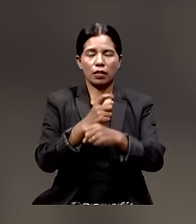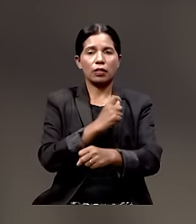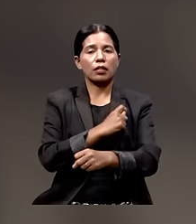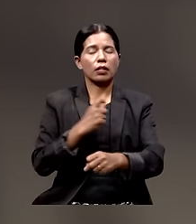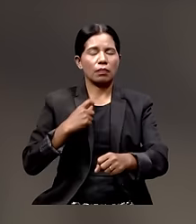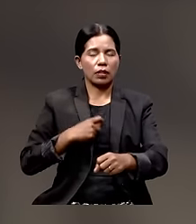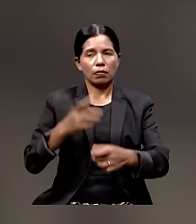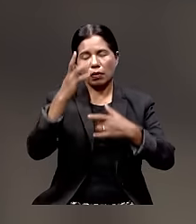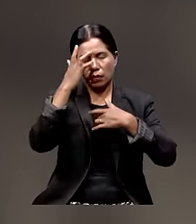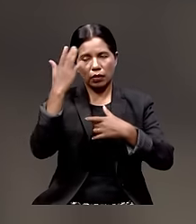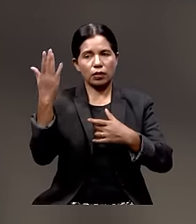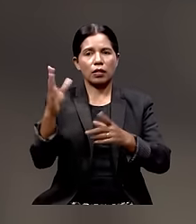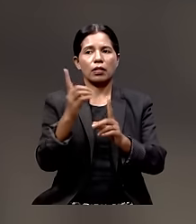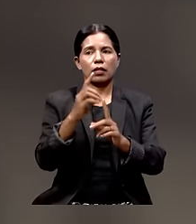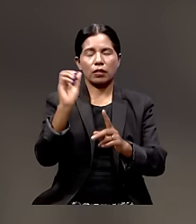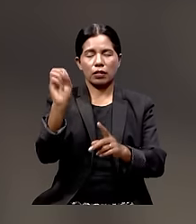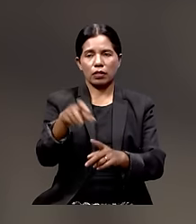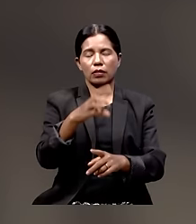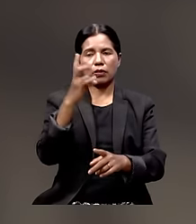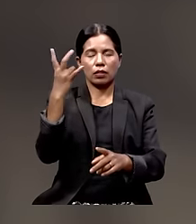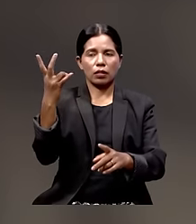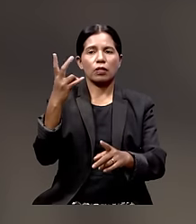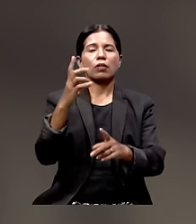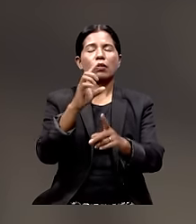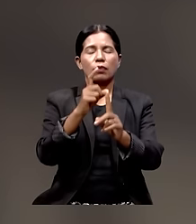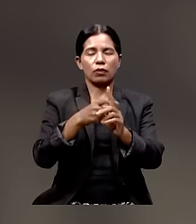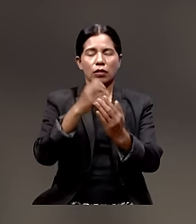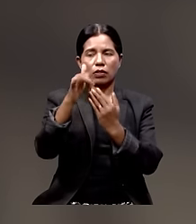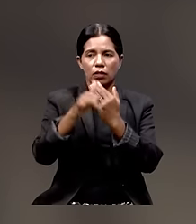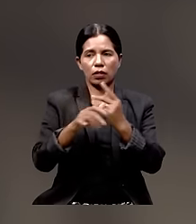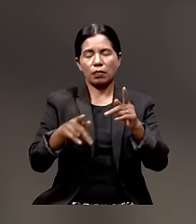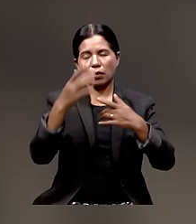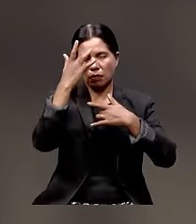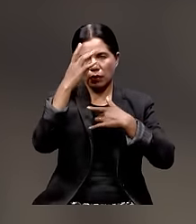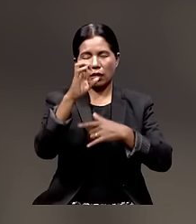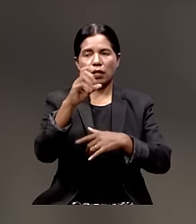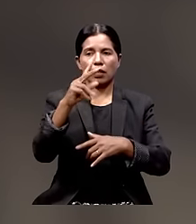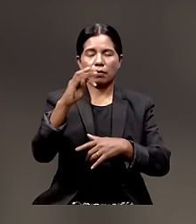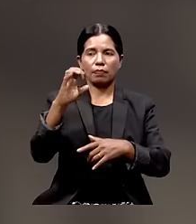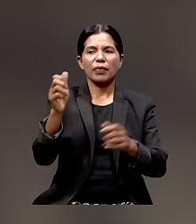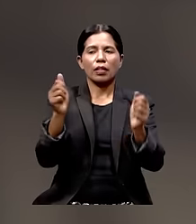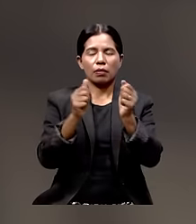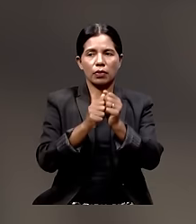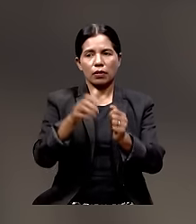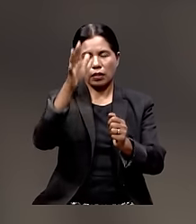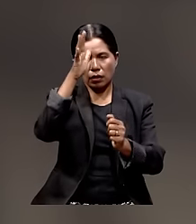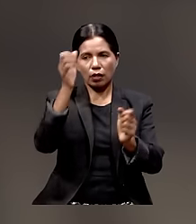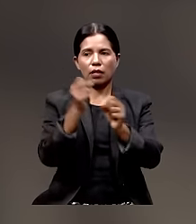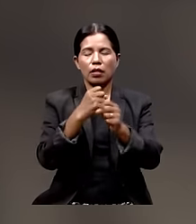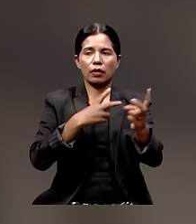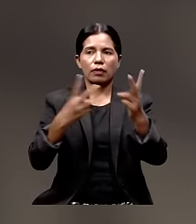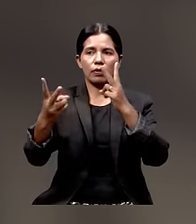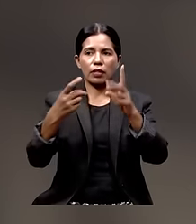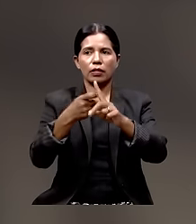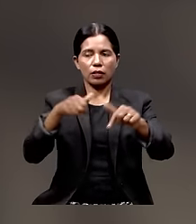moras refere no ia loron sanoloresin hitu fulan julho paciente Elmia ne be acompanhe husi nia aman halo viazen